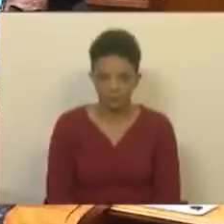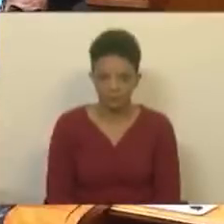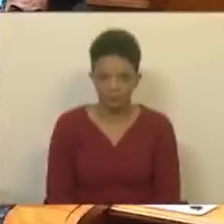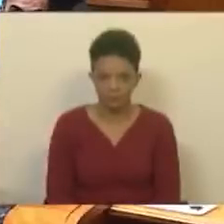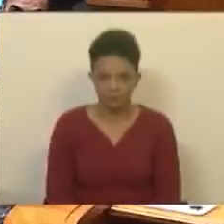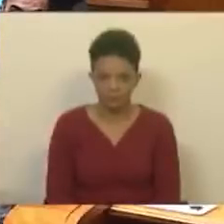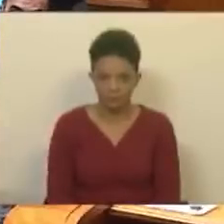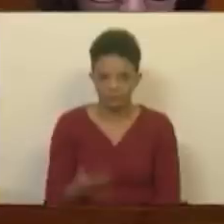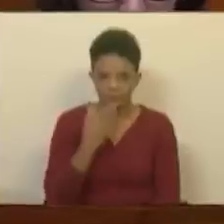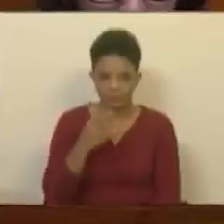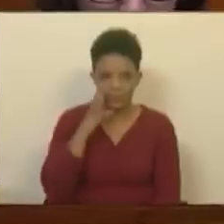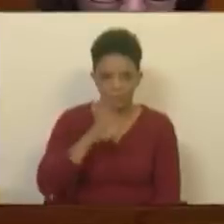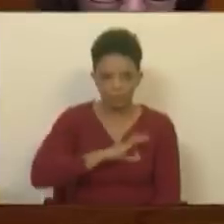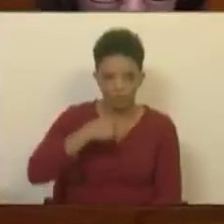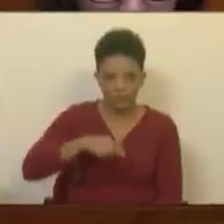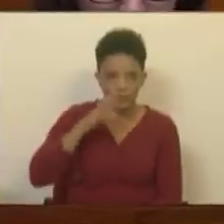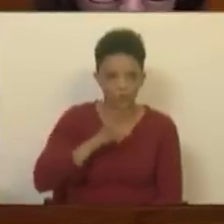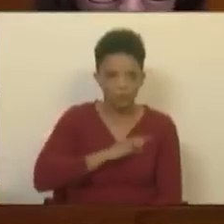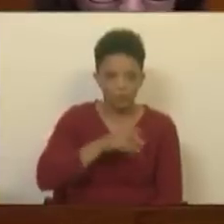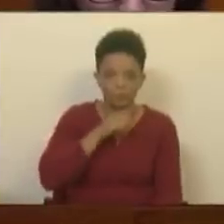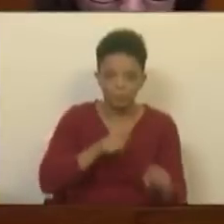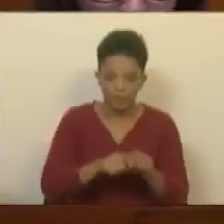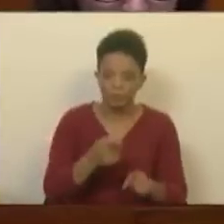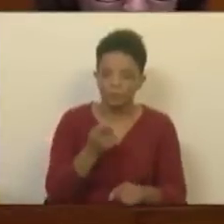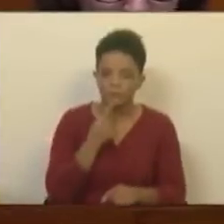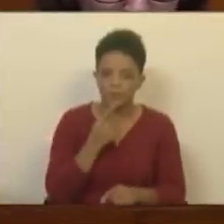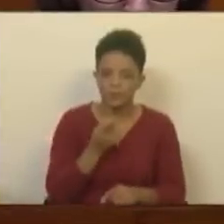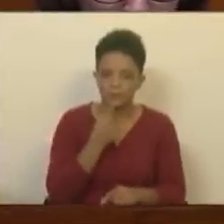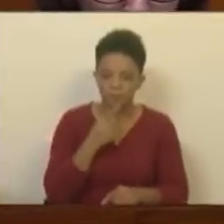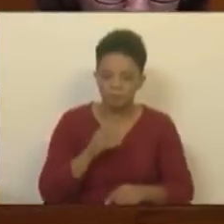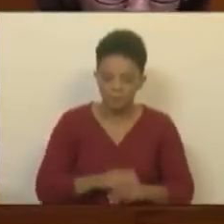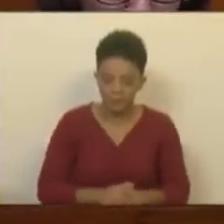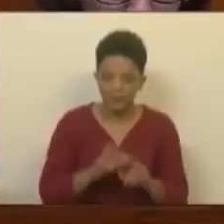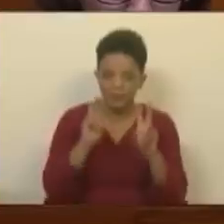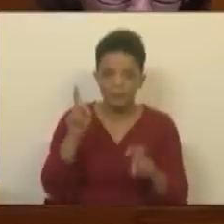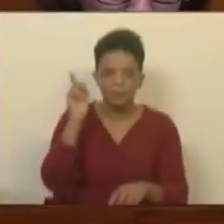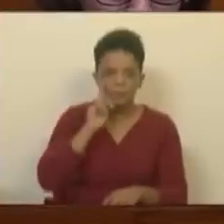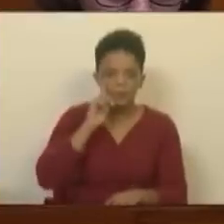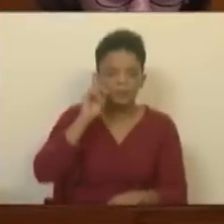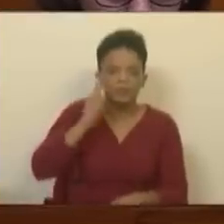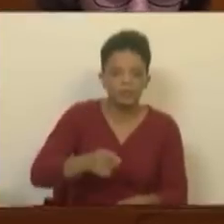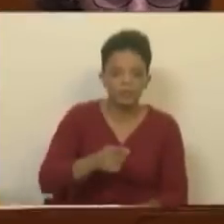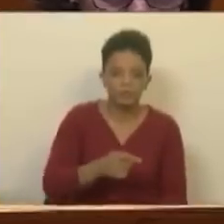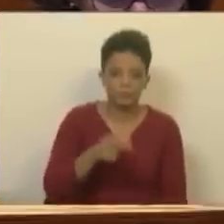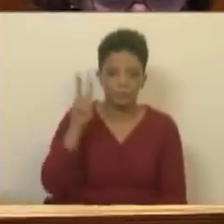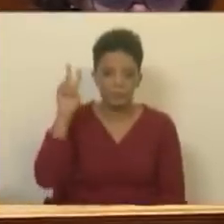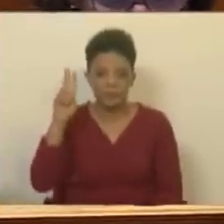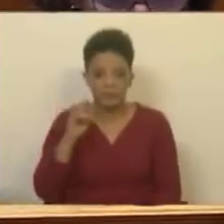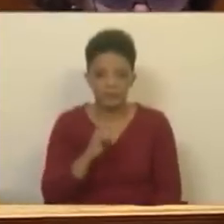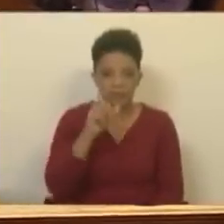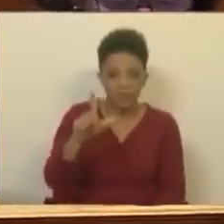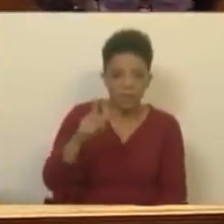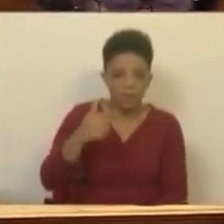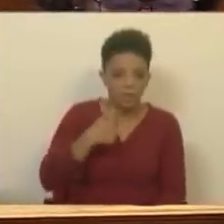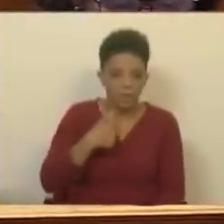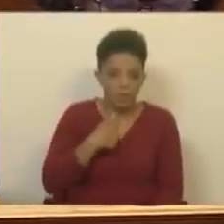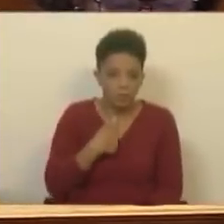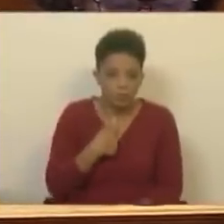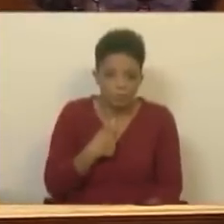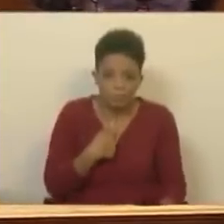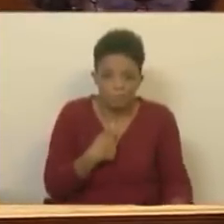Muito obrigado senhor Deputado eu percebi que as questões verdadeiramente era um bom PSD para iniciativa Liberal eu não tenho